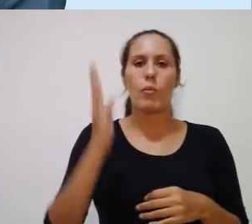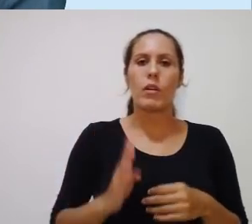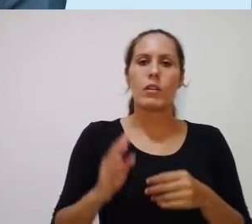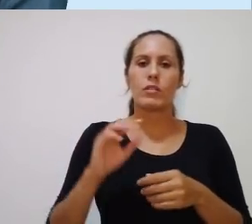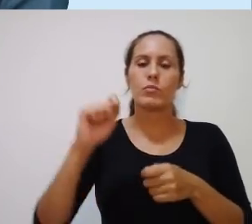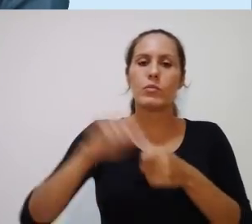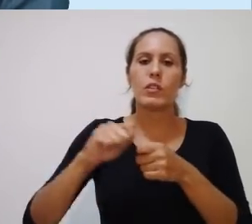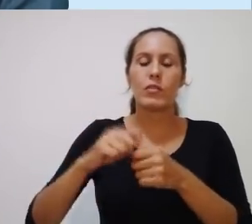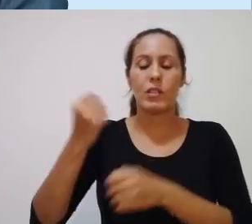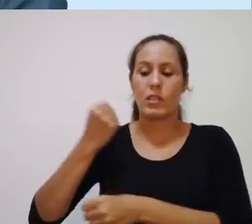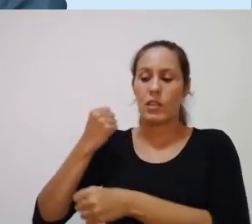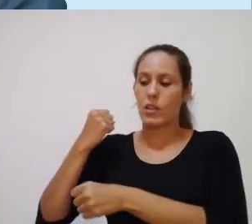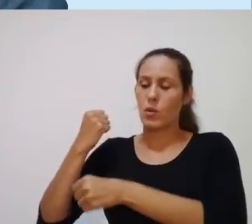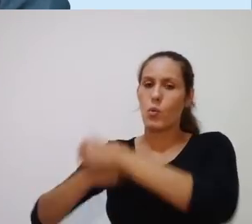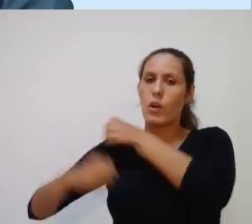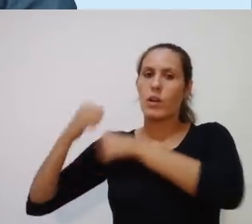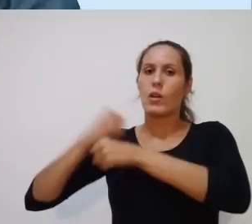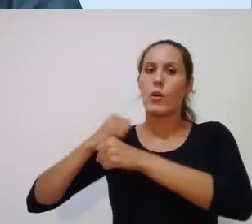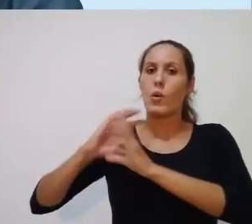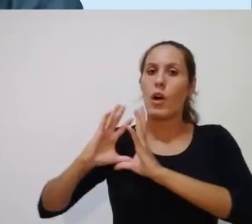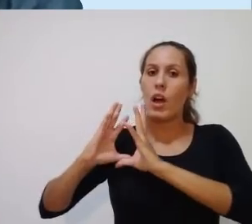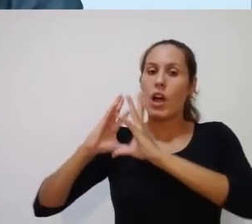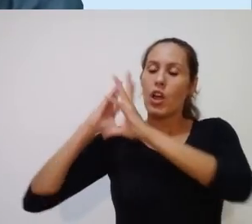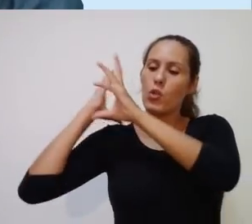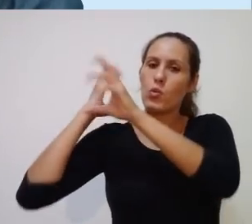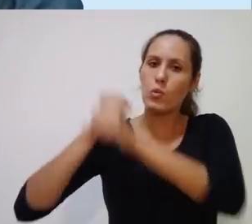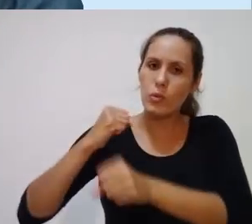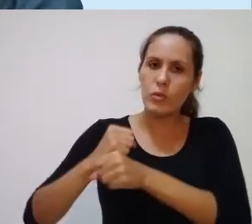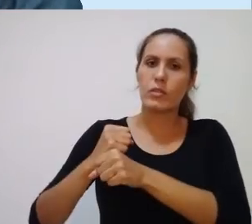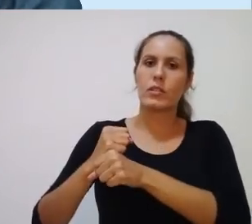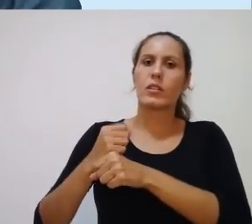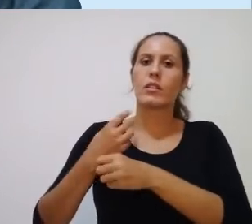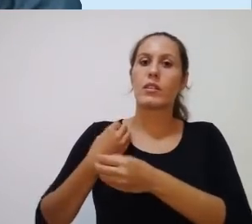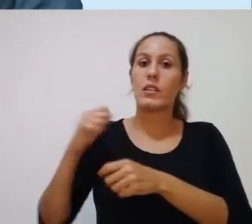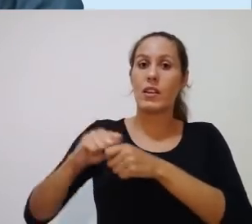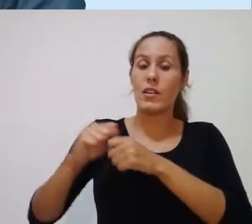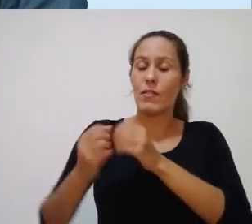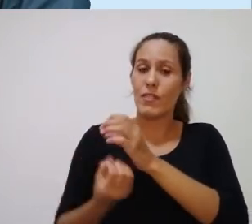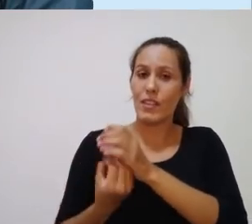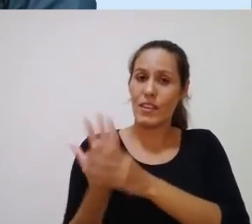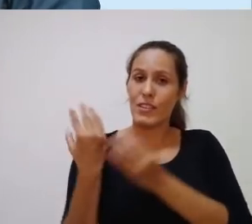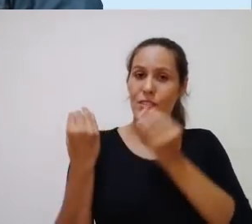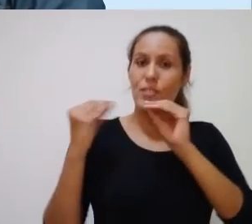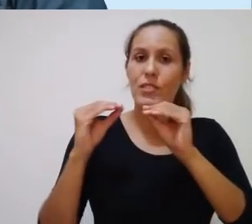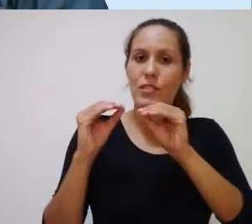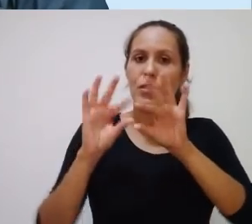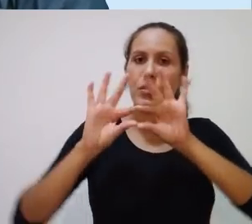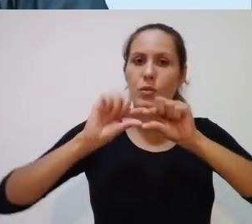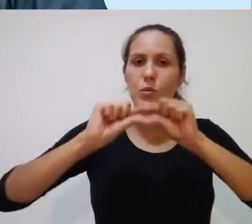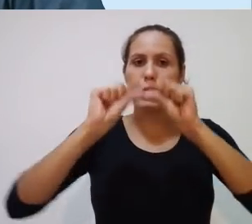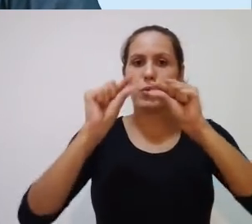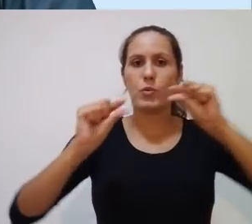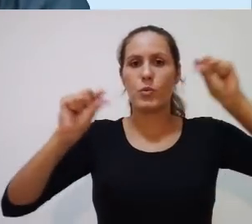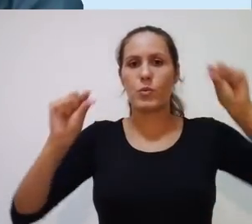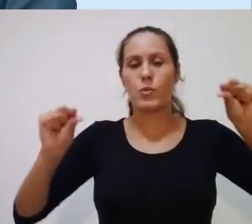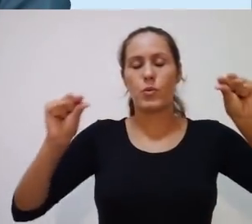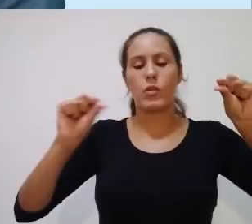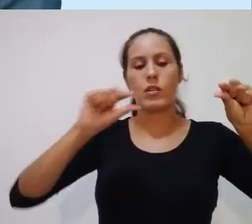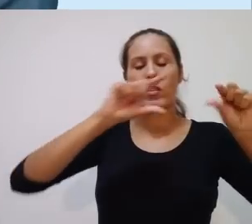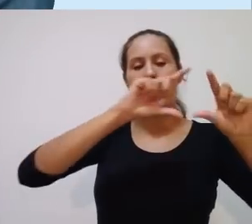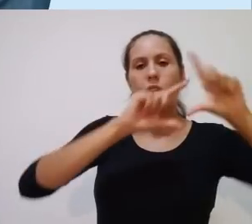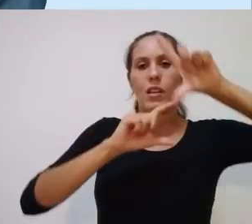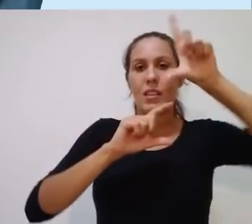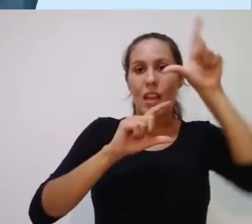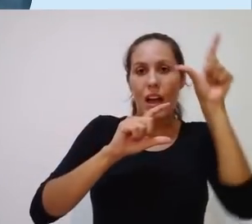ano passado todos os cálculos de uma missão espacial para colocar uma sonda que vai orbitar o lado oculto da Lua e